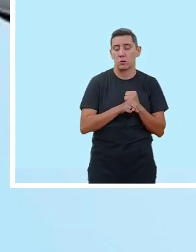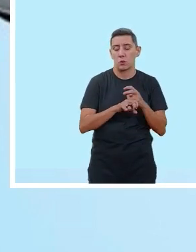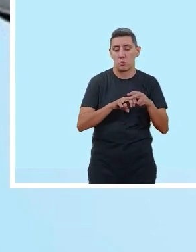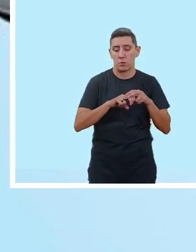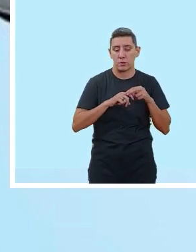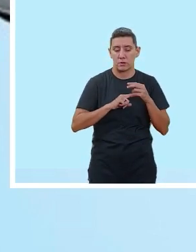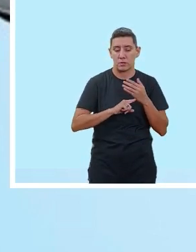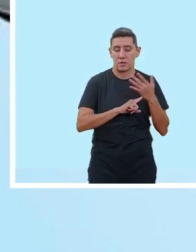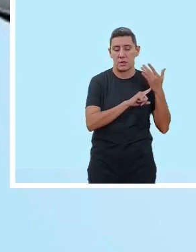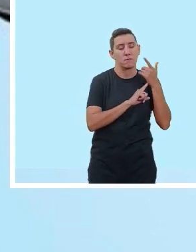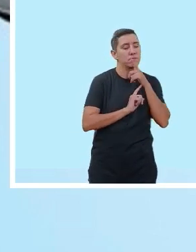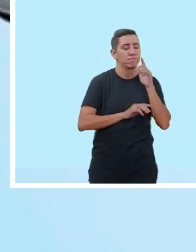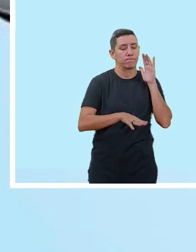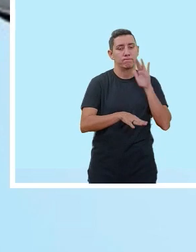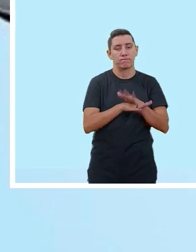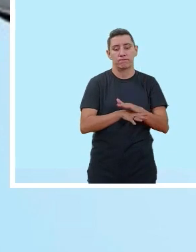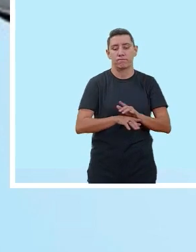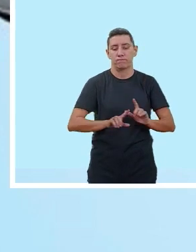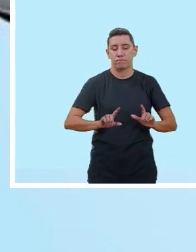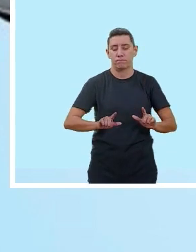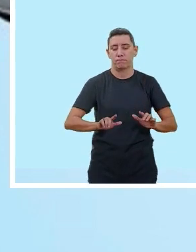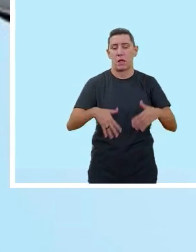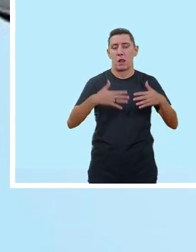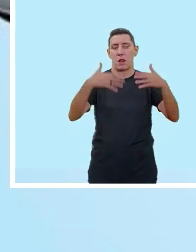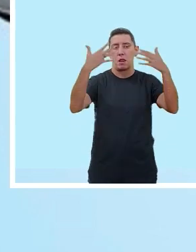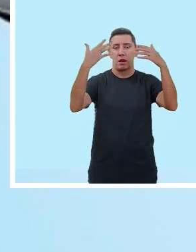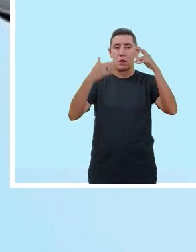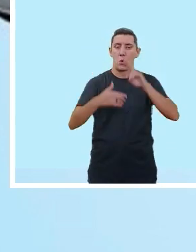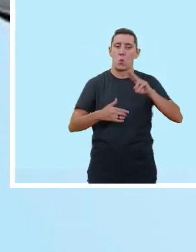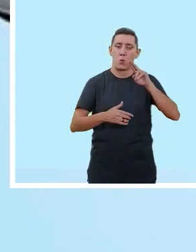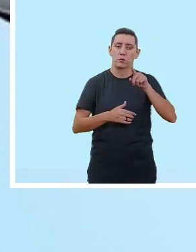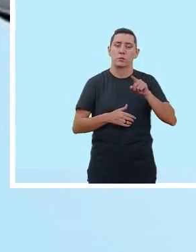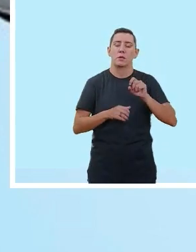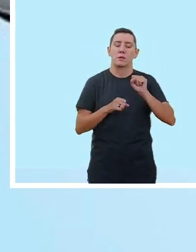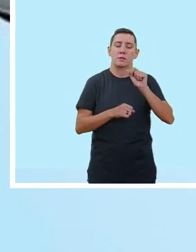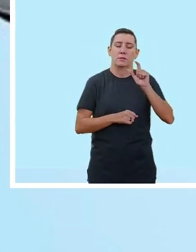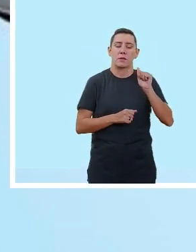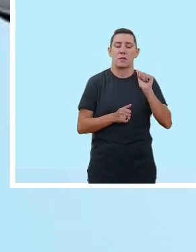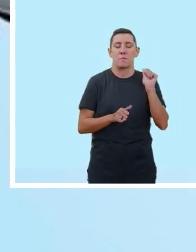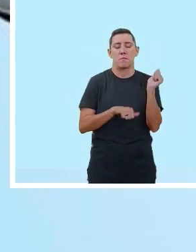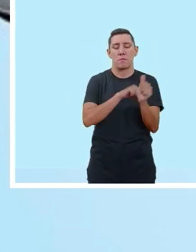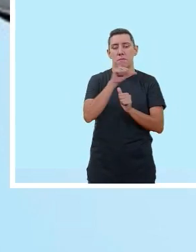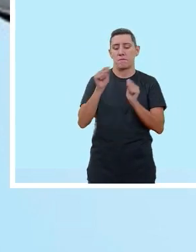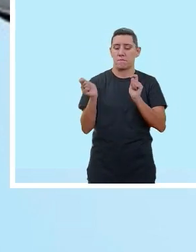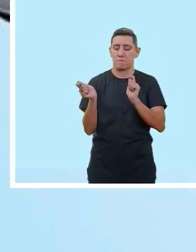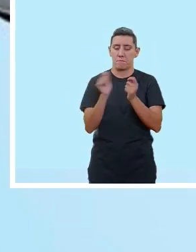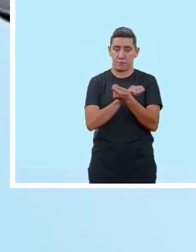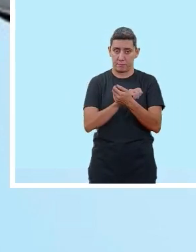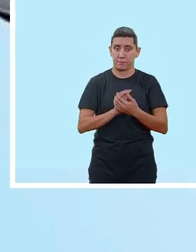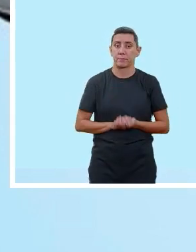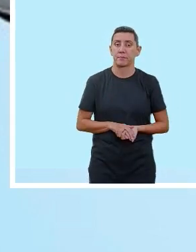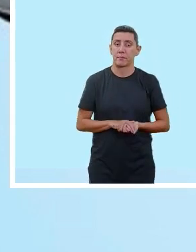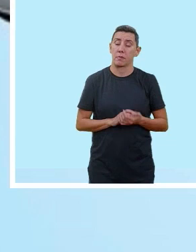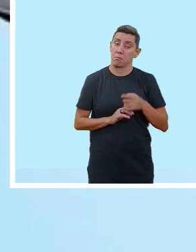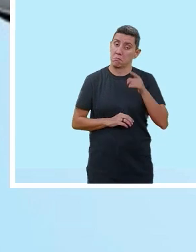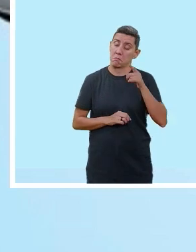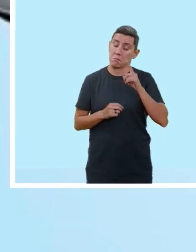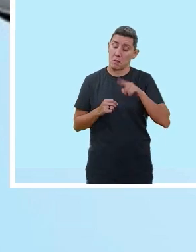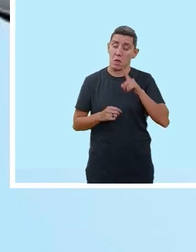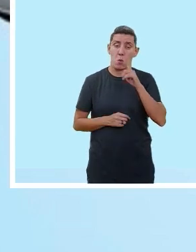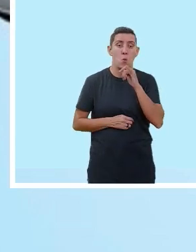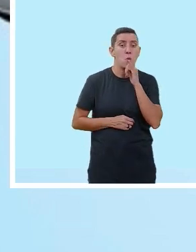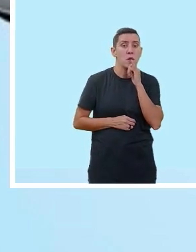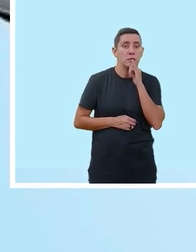tecnologia que aconteceu na reconstrução dessa sala de equipamentos de telecomunicação, né? Então, um outro exemplo prático de como